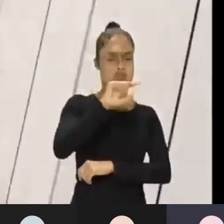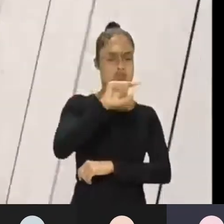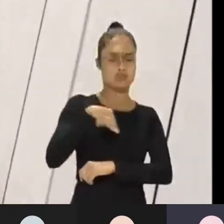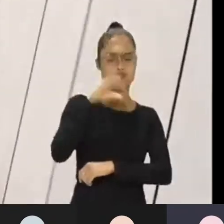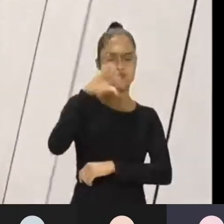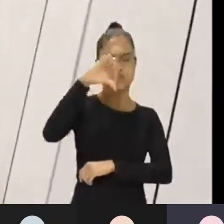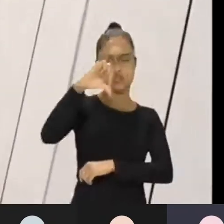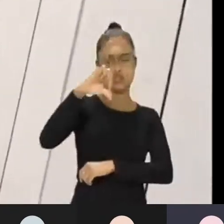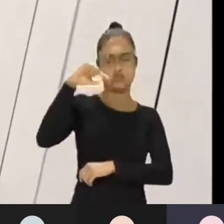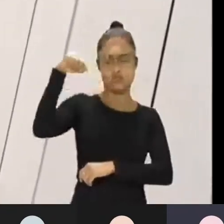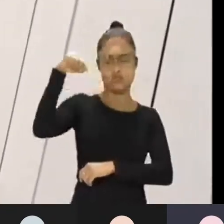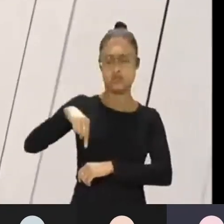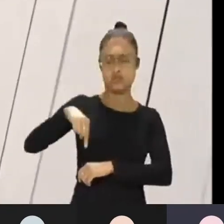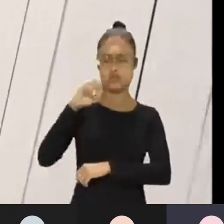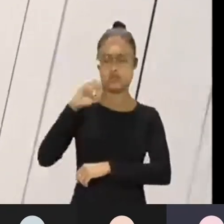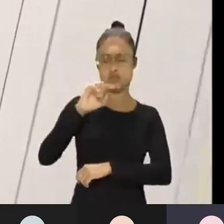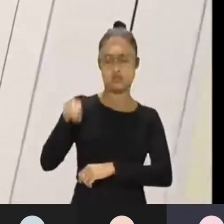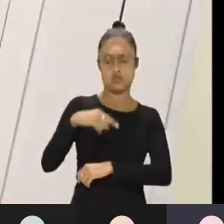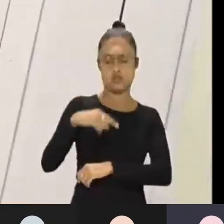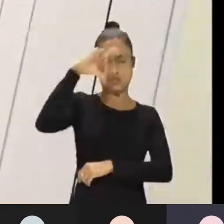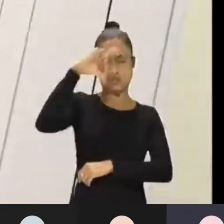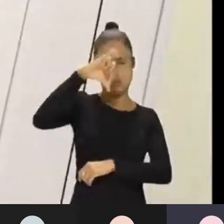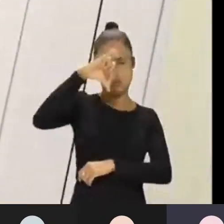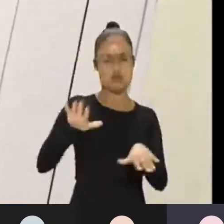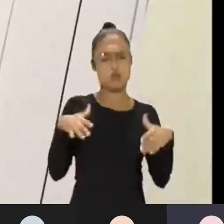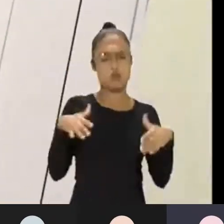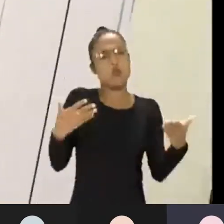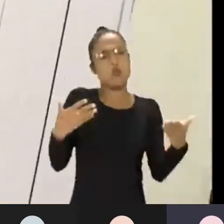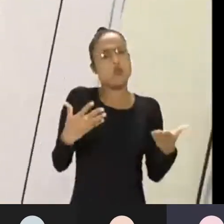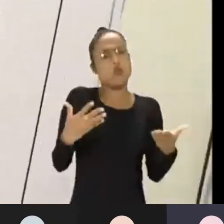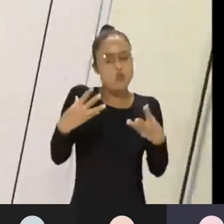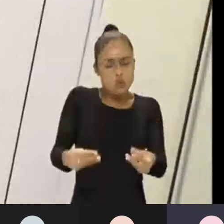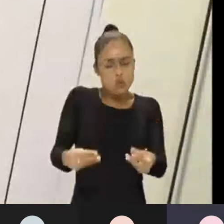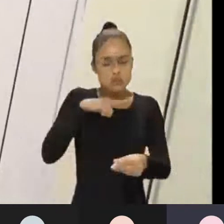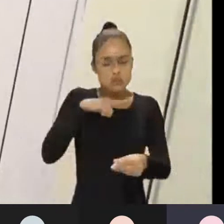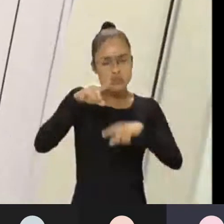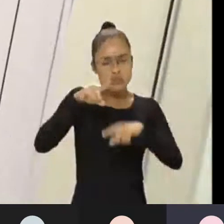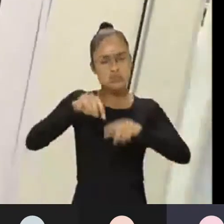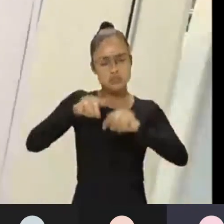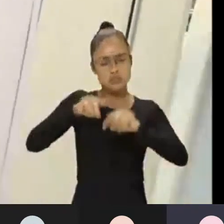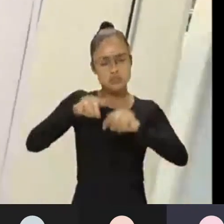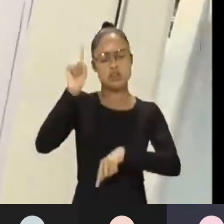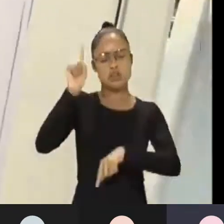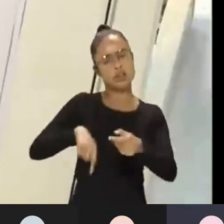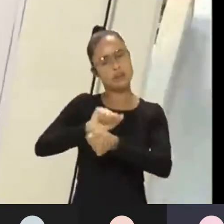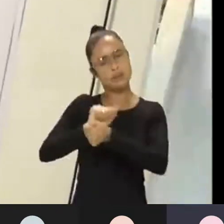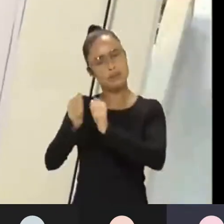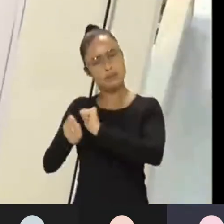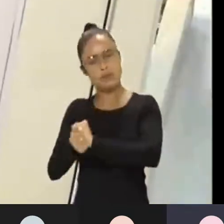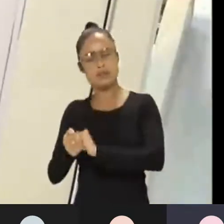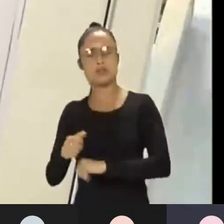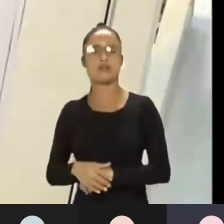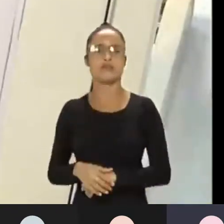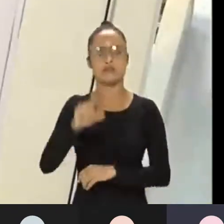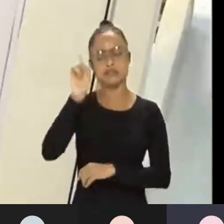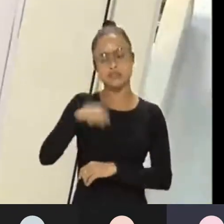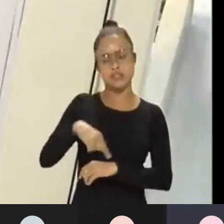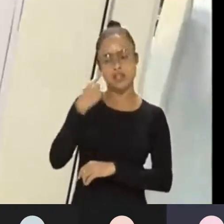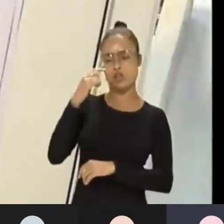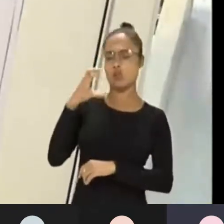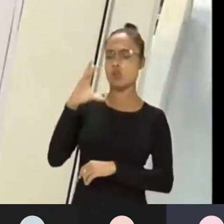embaixo também tem 0,9 e aqui também. Então, todas essas medidas, elas estão ajustadas porque tá dentro,